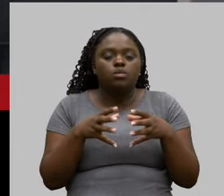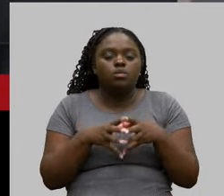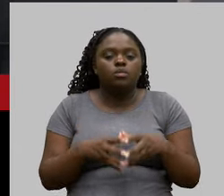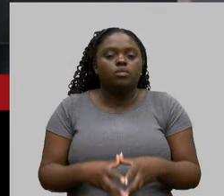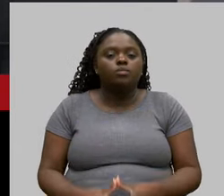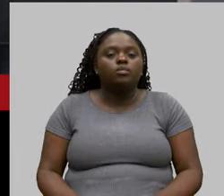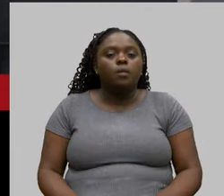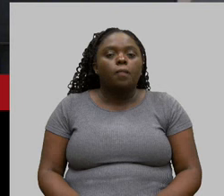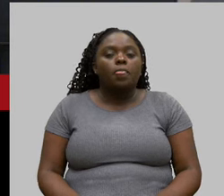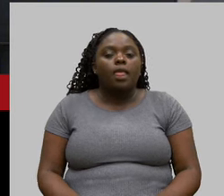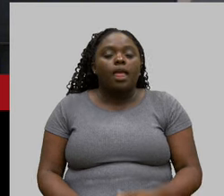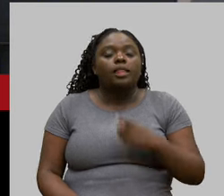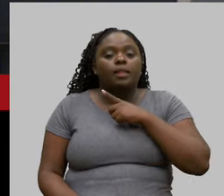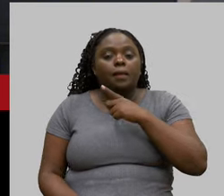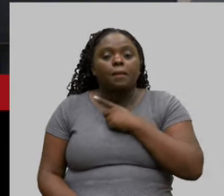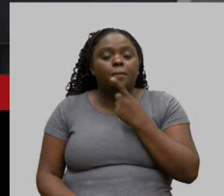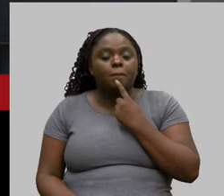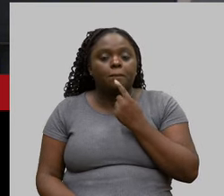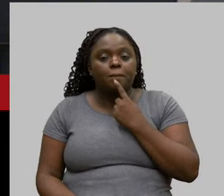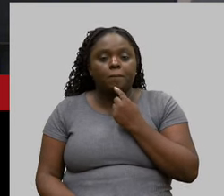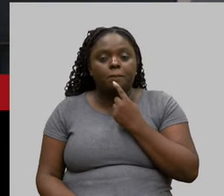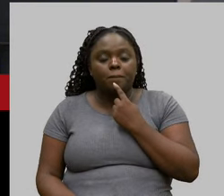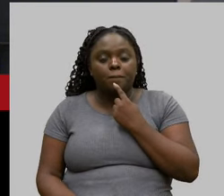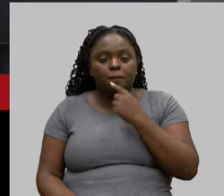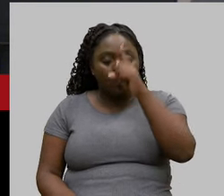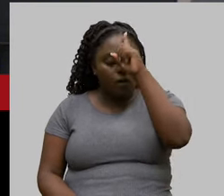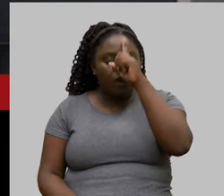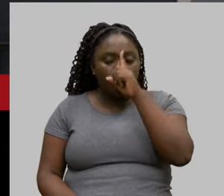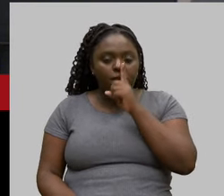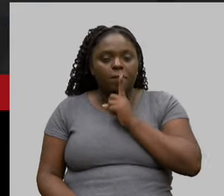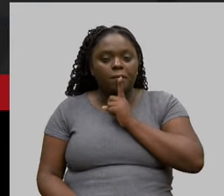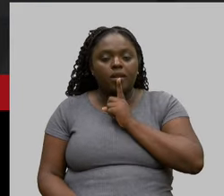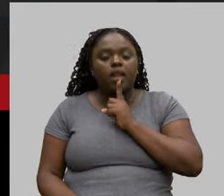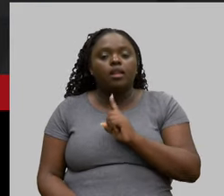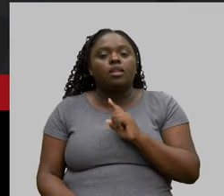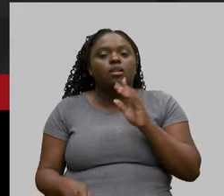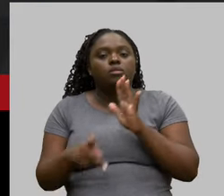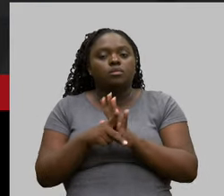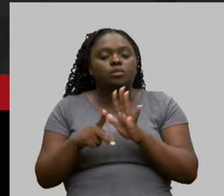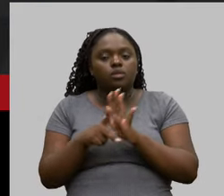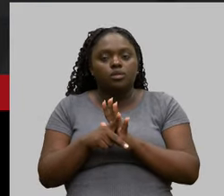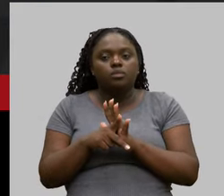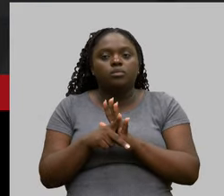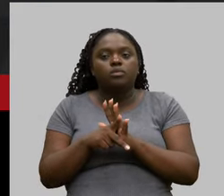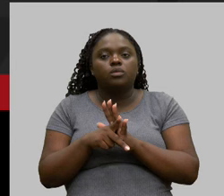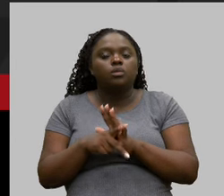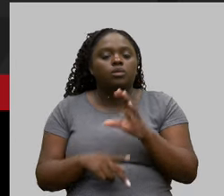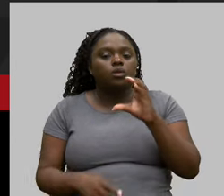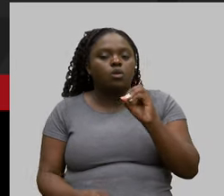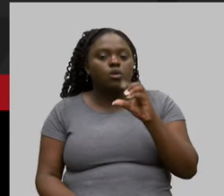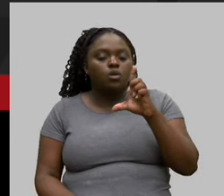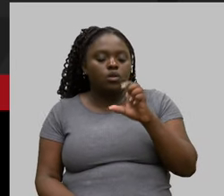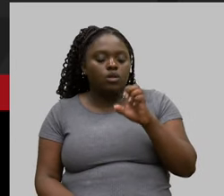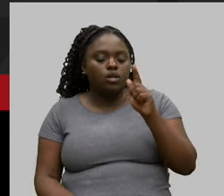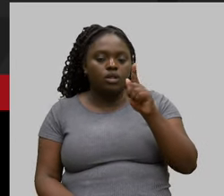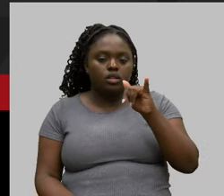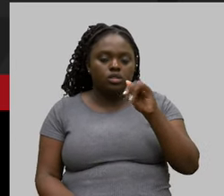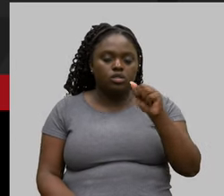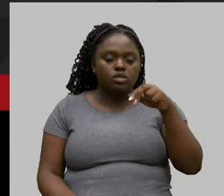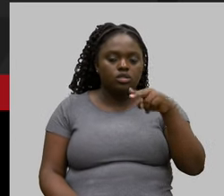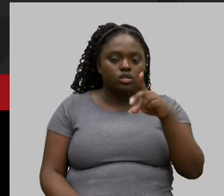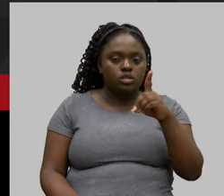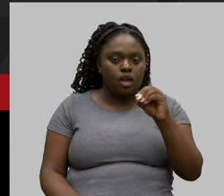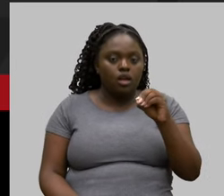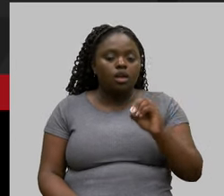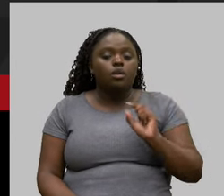aqui em amarelinho os órgãos colegiados do regime próprio que eu já comentei na minha fala Inicial que é o Conselho Nacional dos regimes